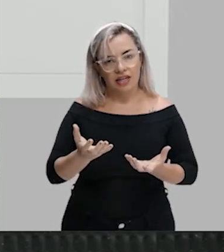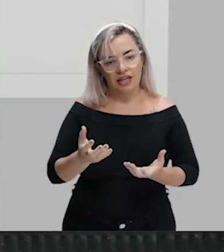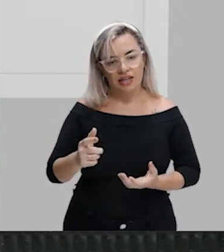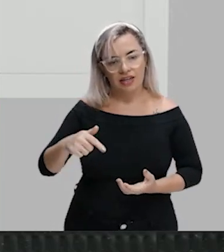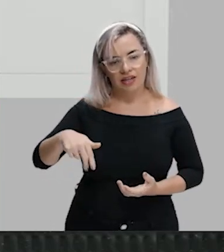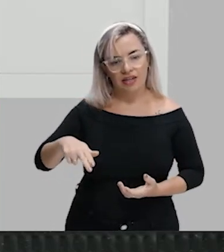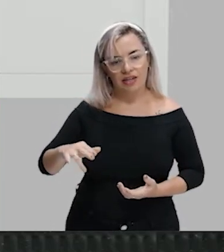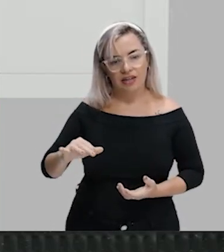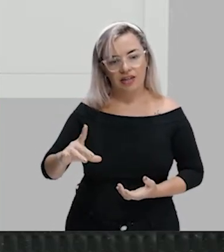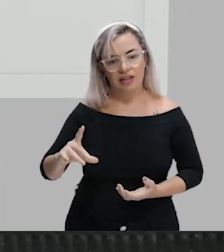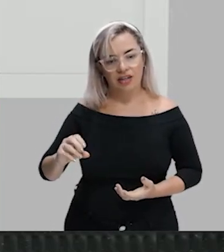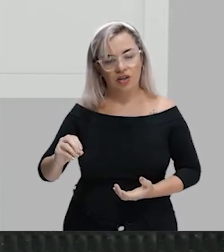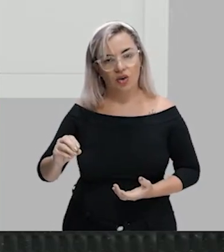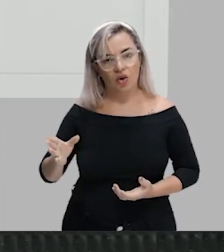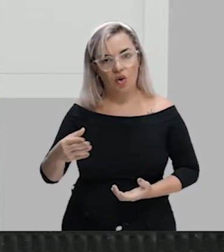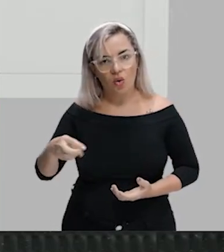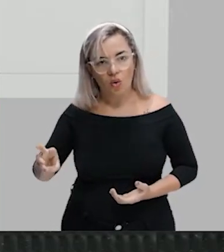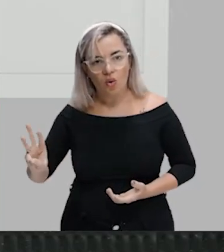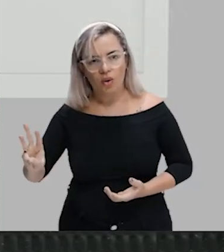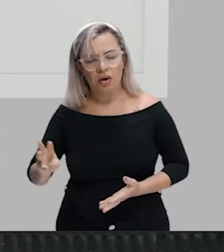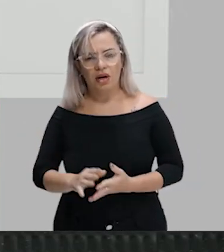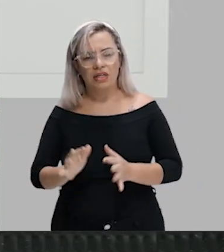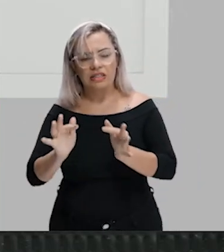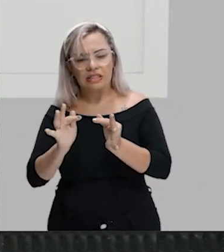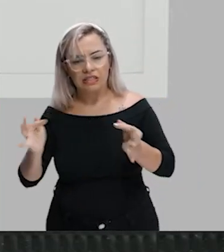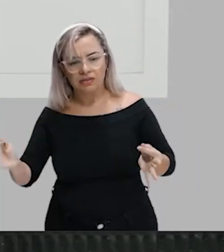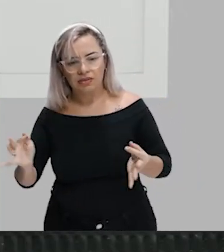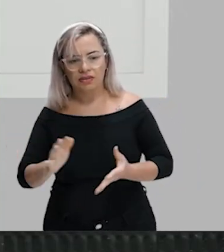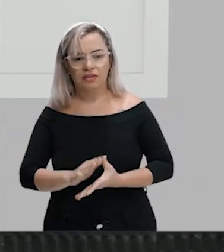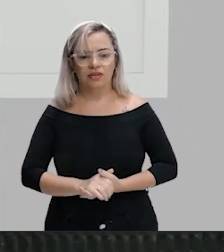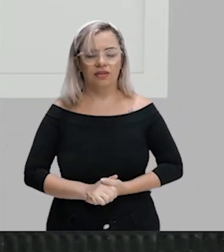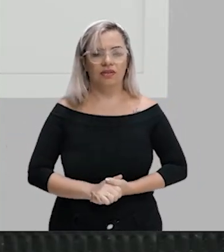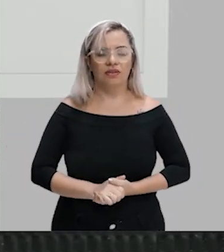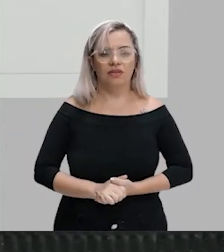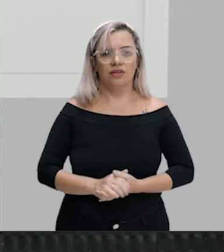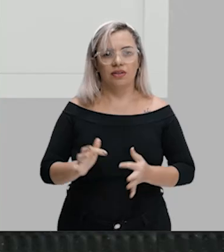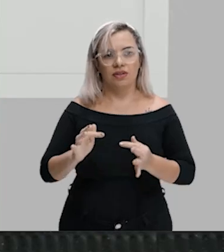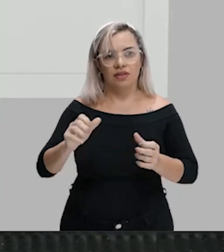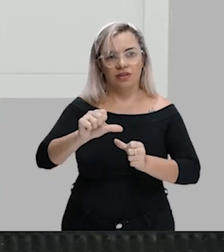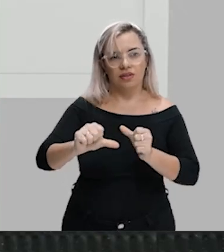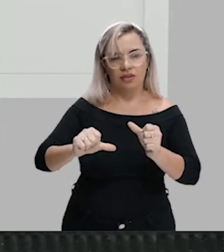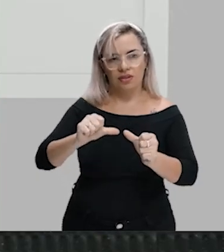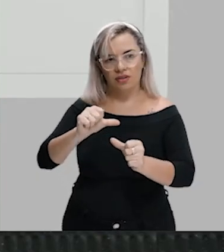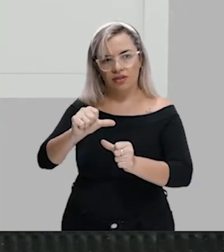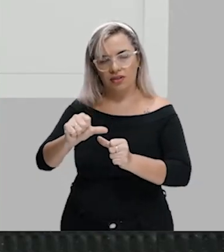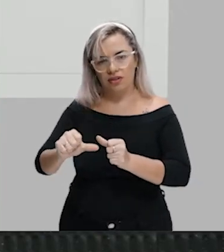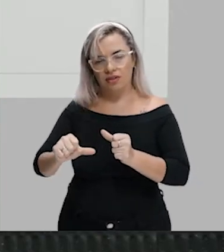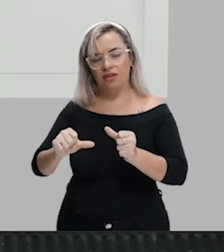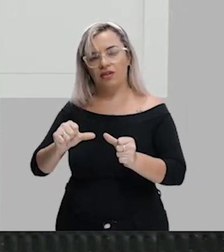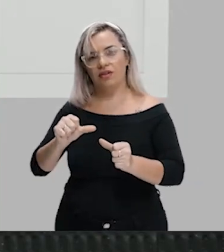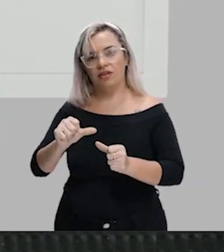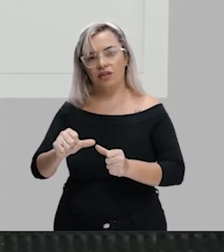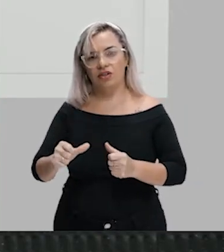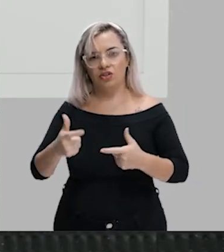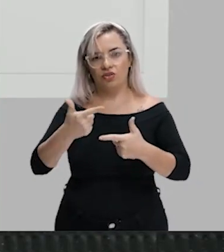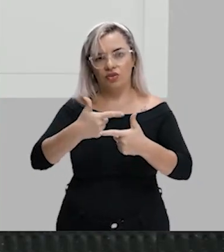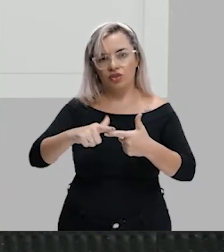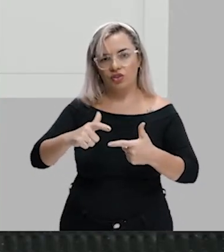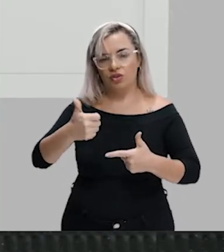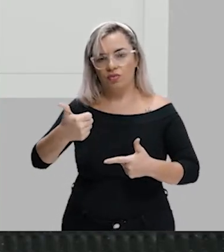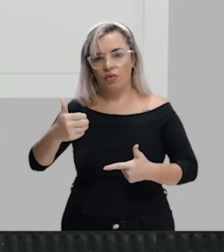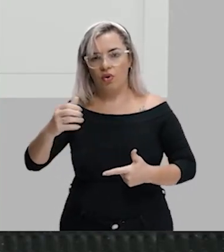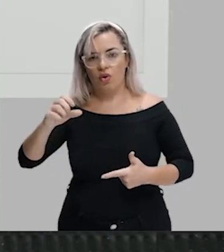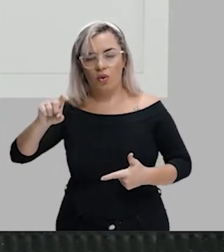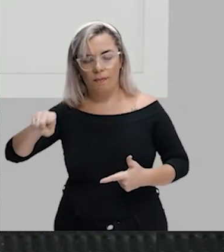de watts para kilowatts. É muito simples. Para fazer essa transformação, basta eu dividir por 1000.